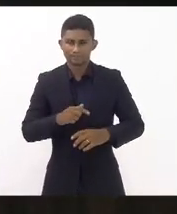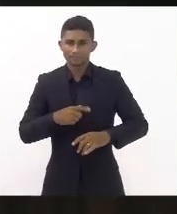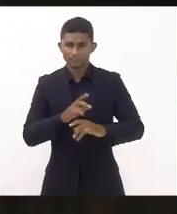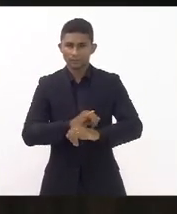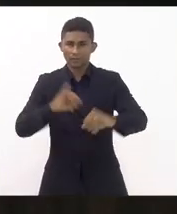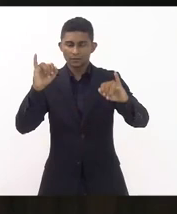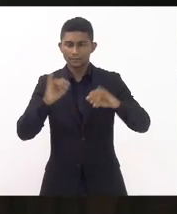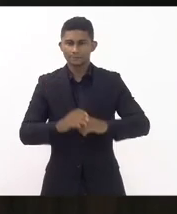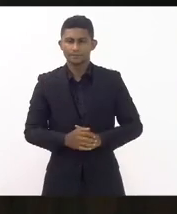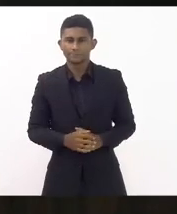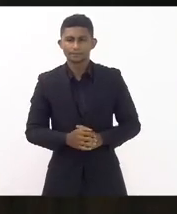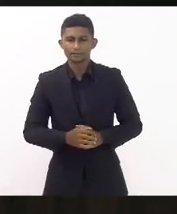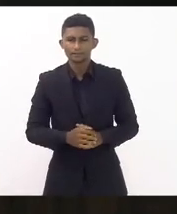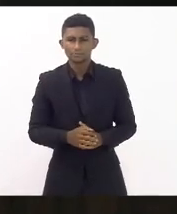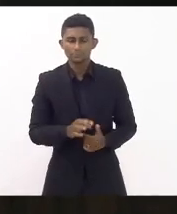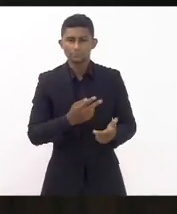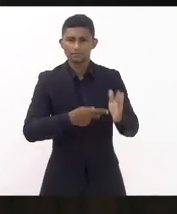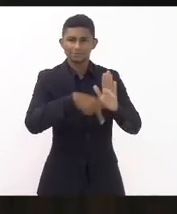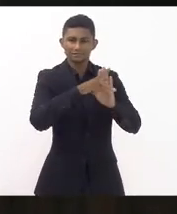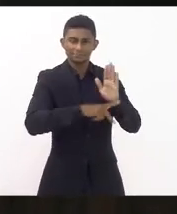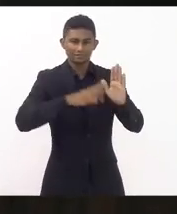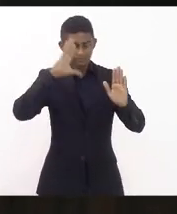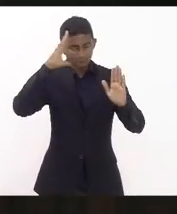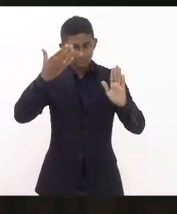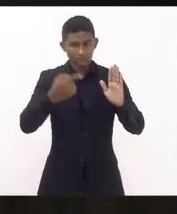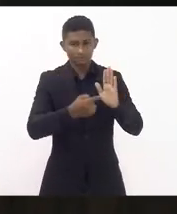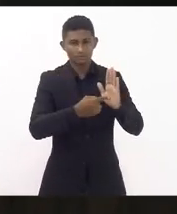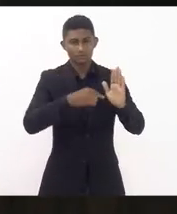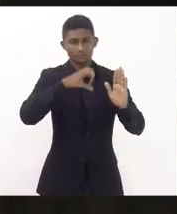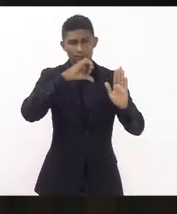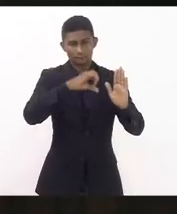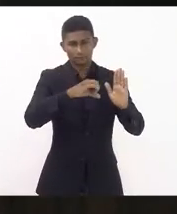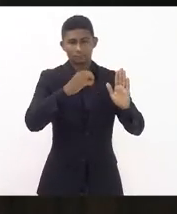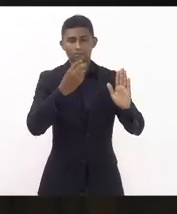Anuncio. Projeto de resolução número